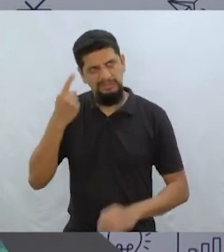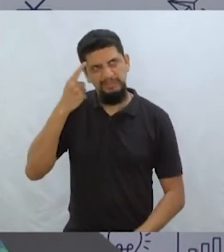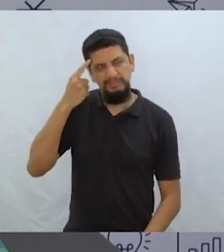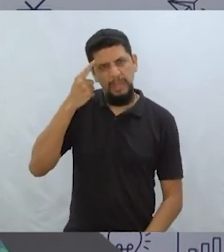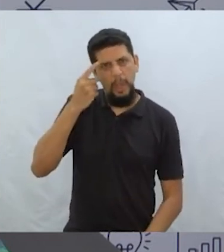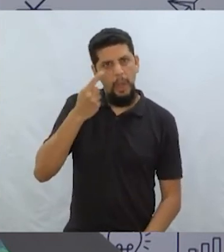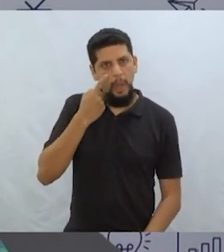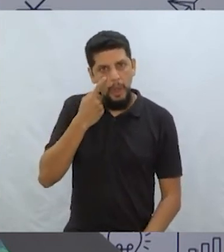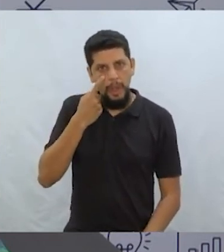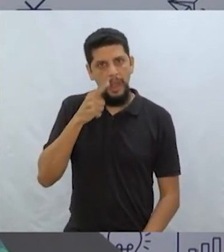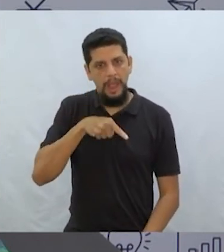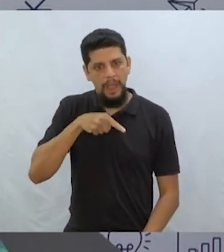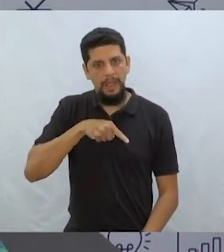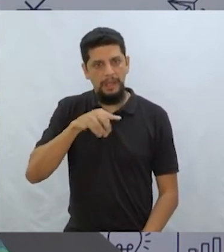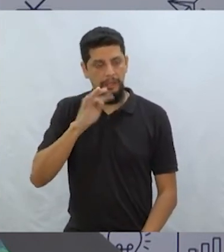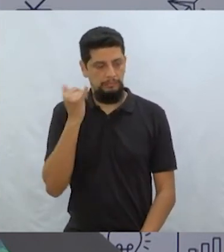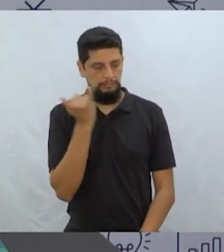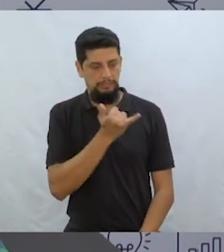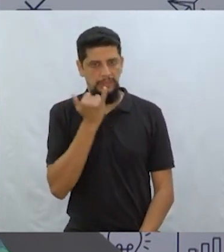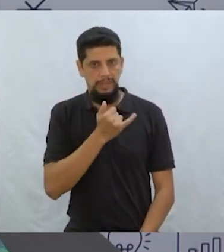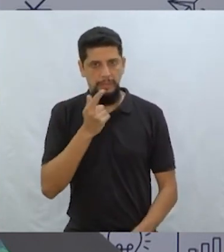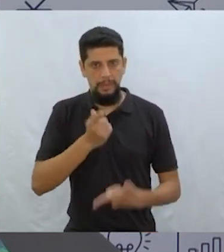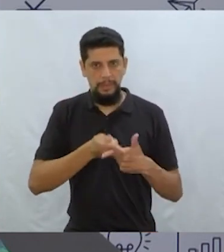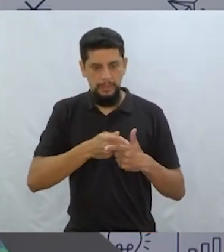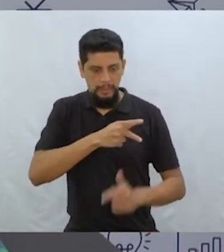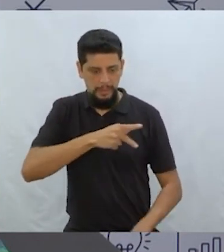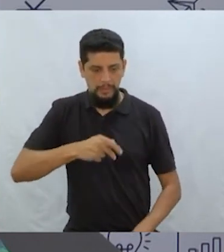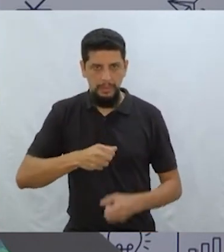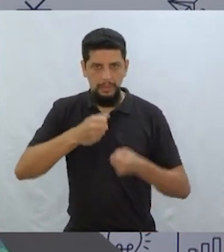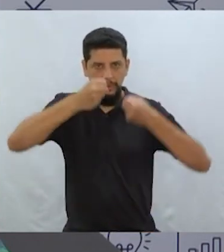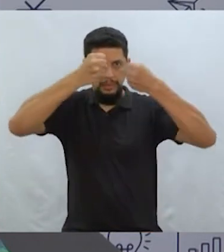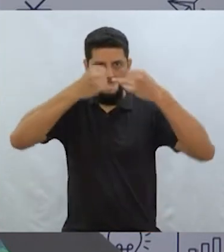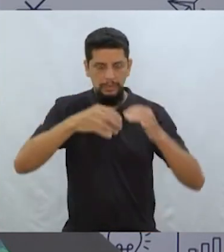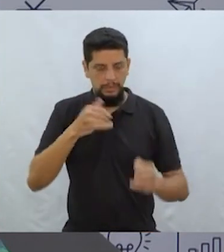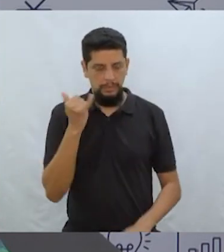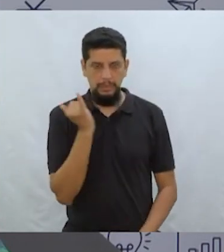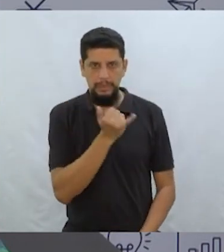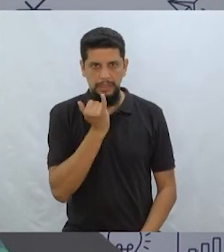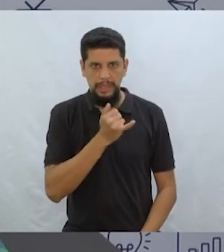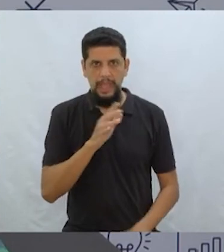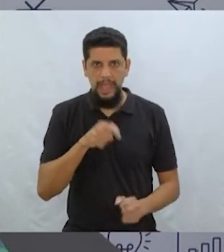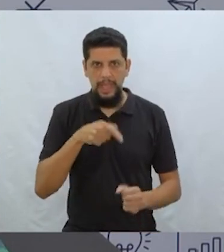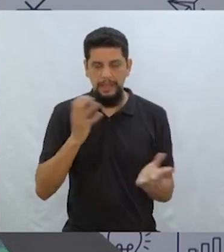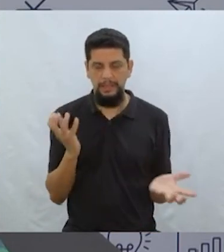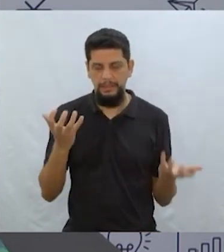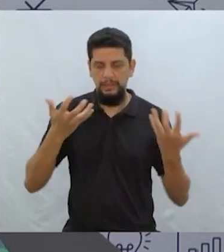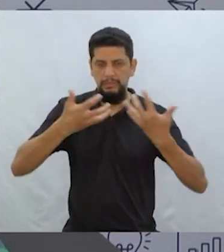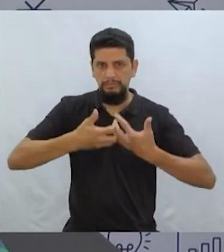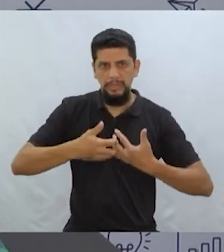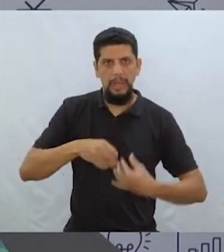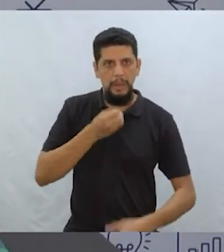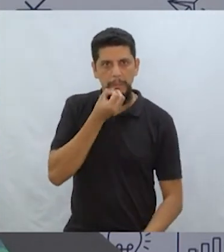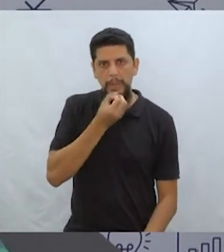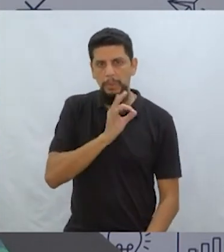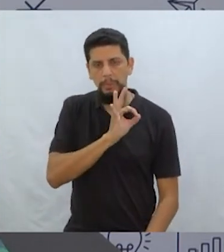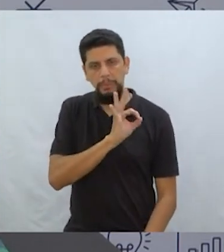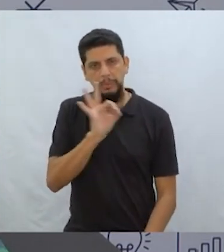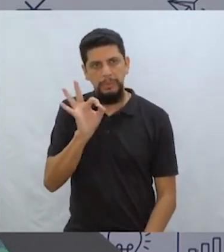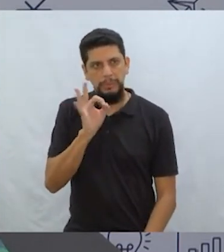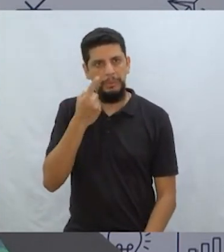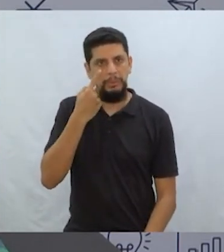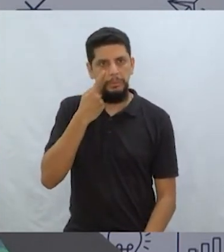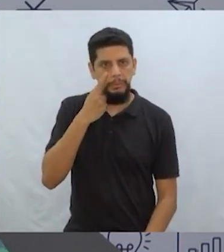gente pensar assim olha esse é um conto porque o professor falou que no conto é assim que funciona é gostoso a gente